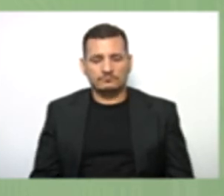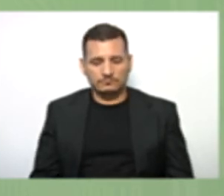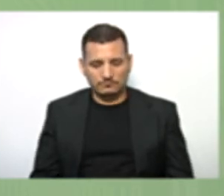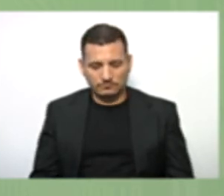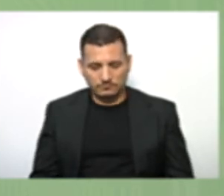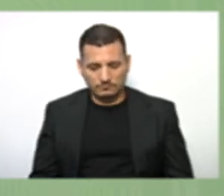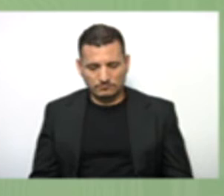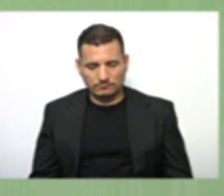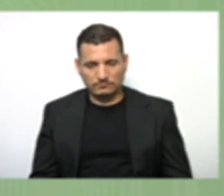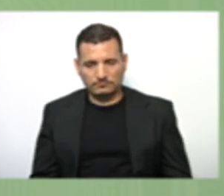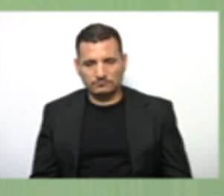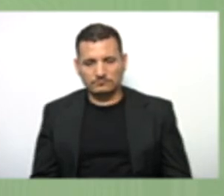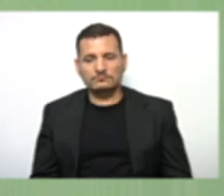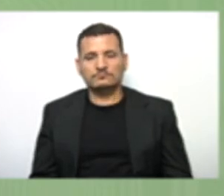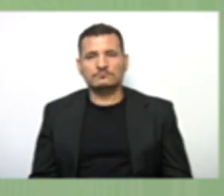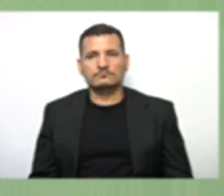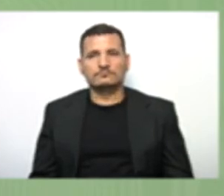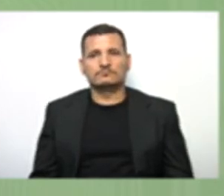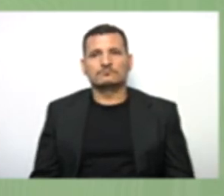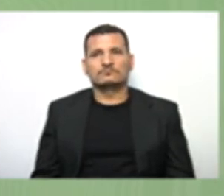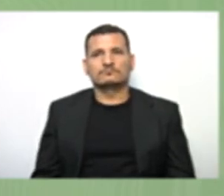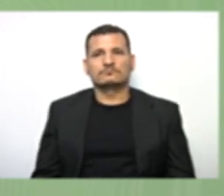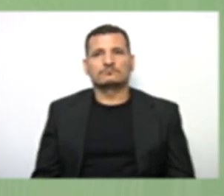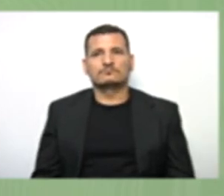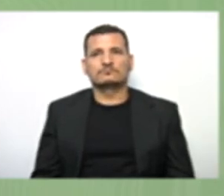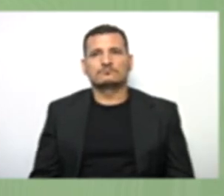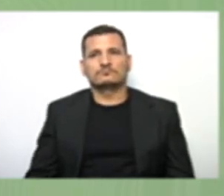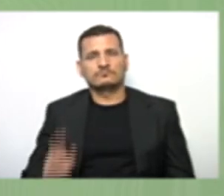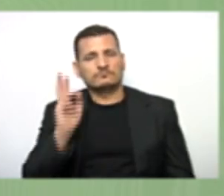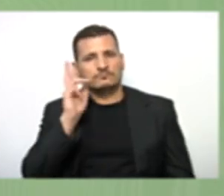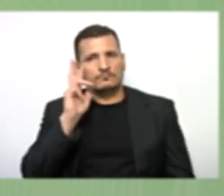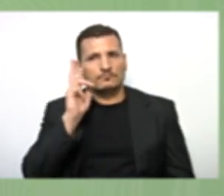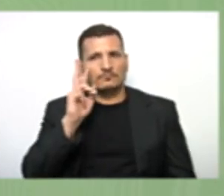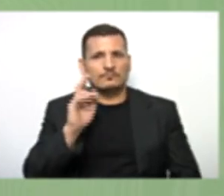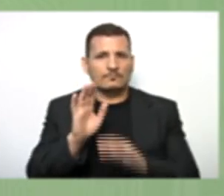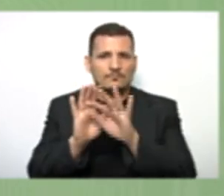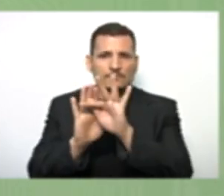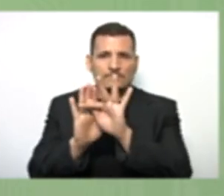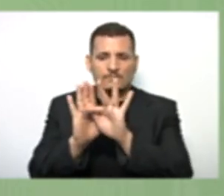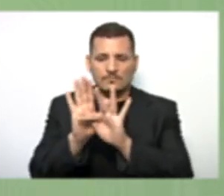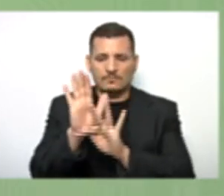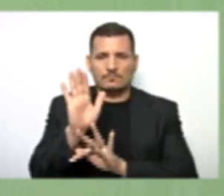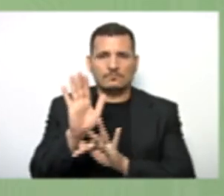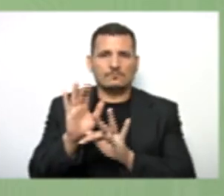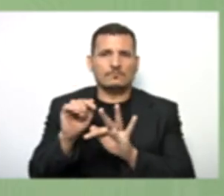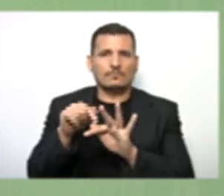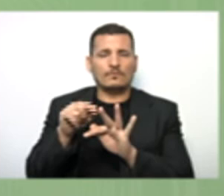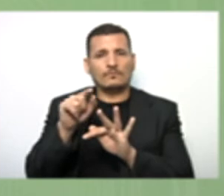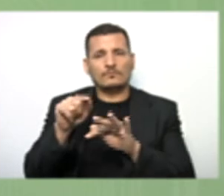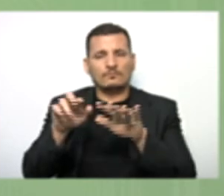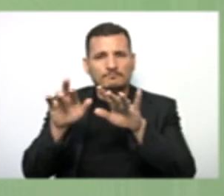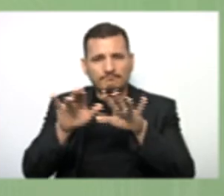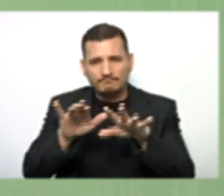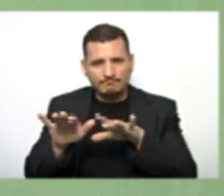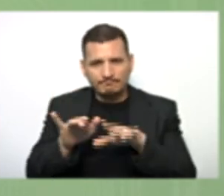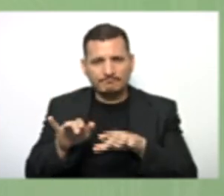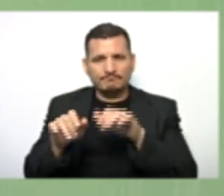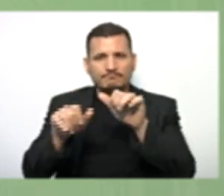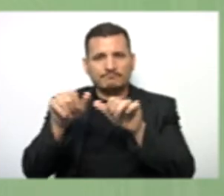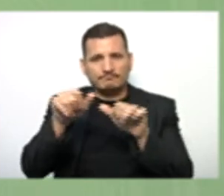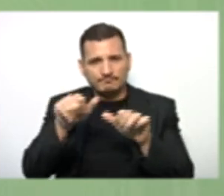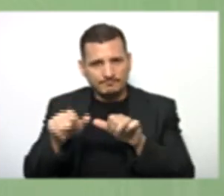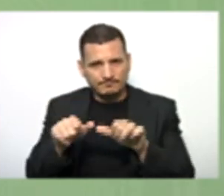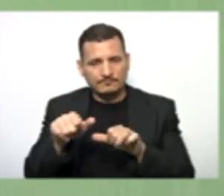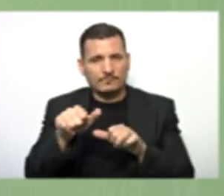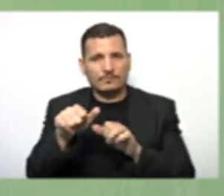Enquanto ela localiza, lembrando que o editor de texto é um software que você edita um texto, né? Como o nome já